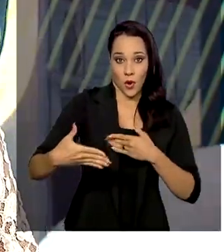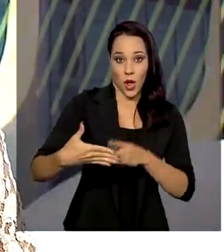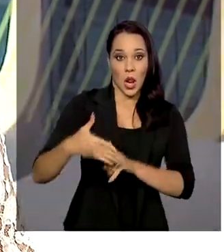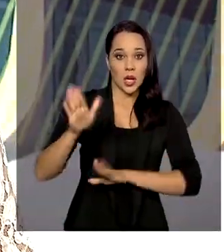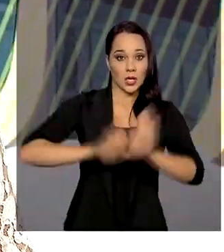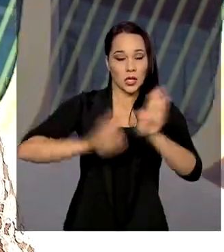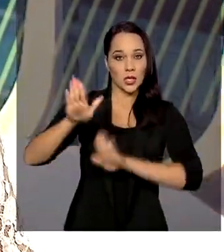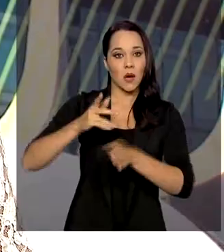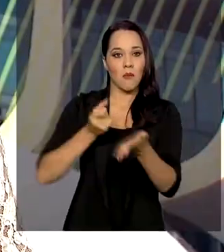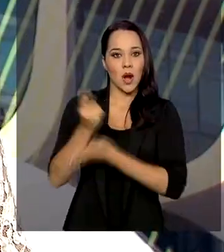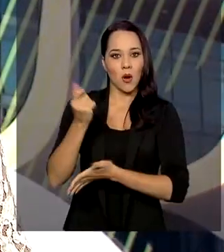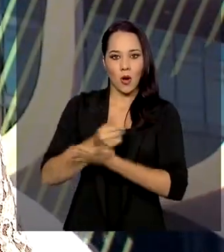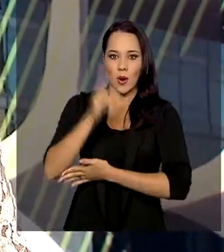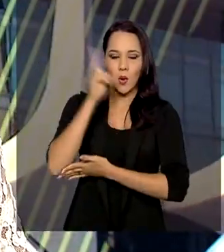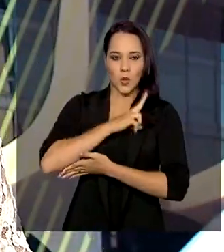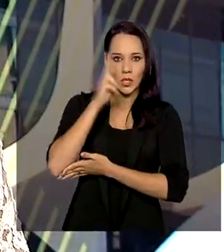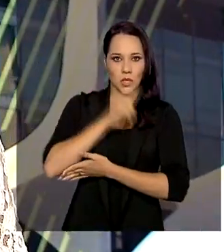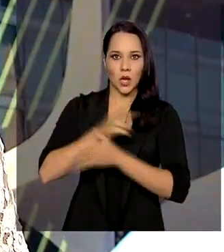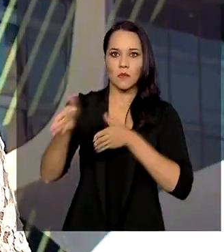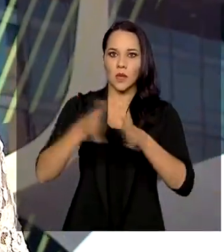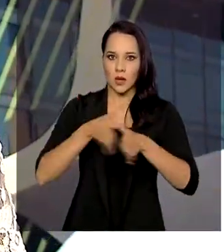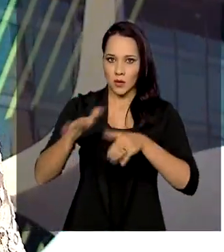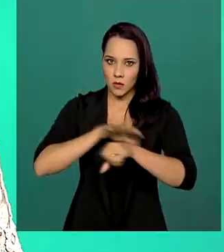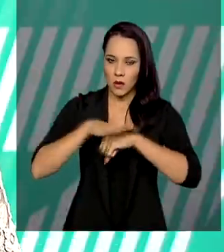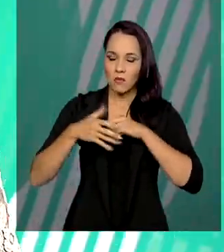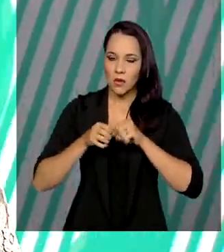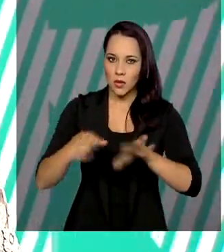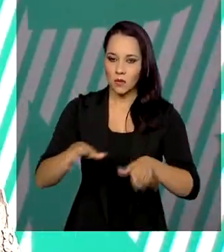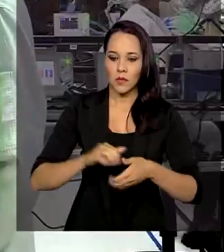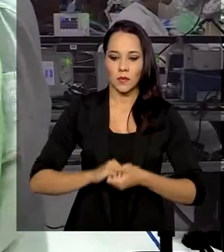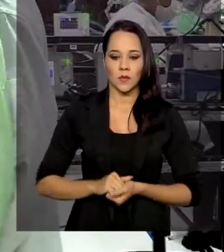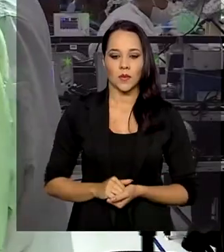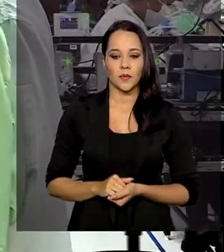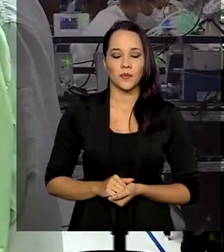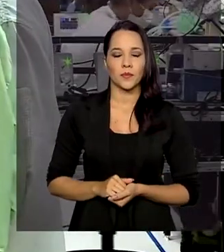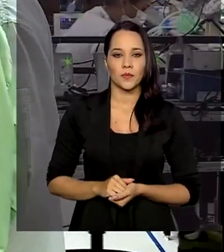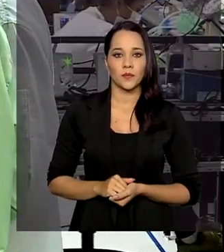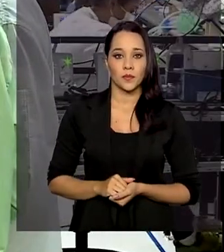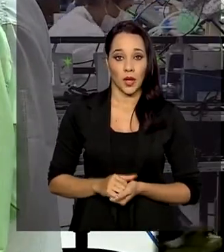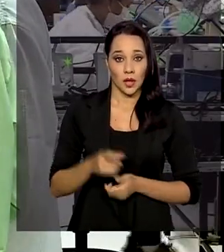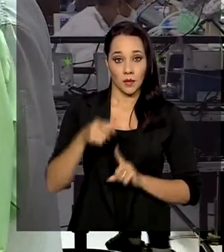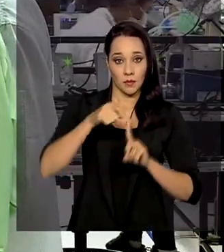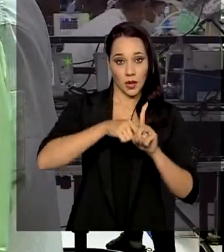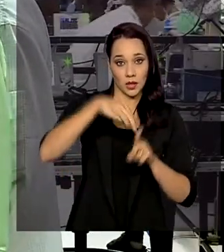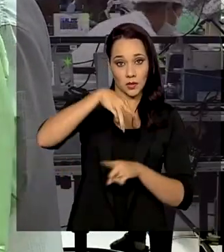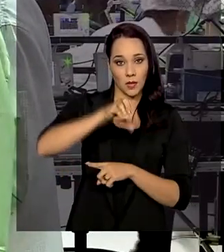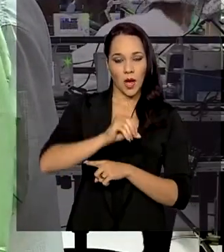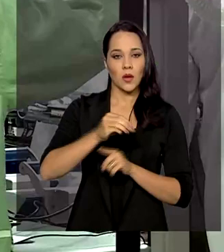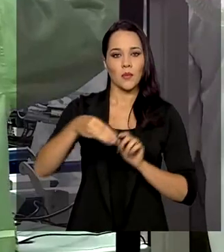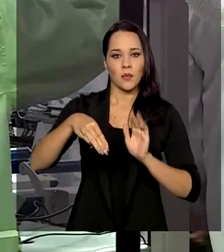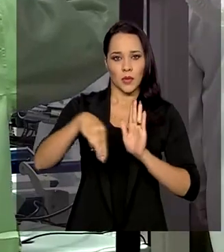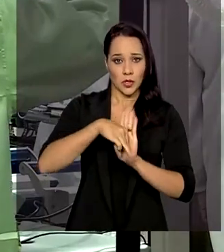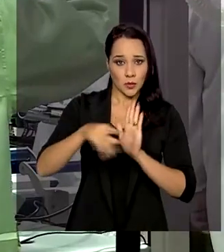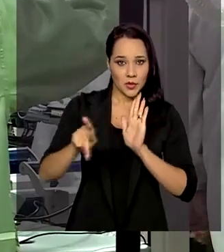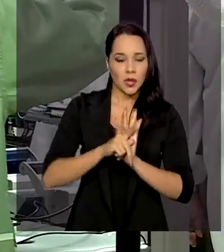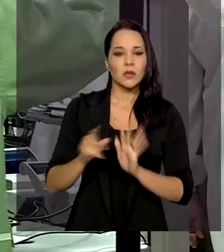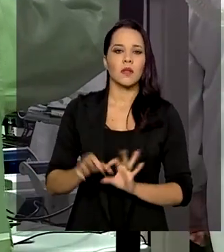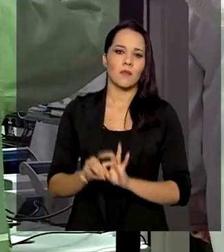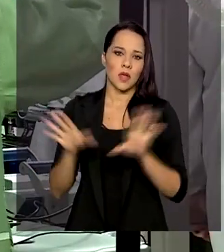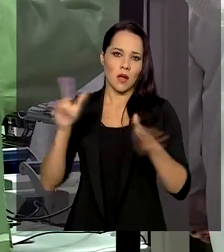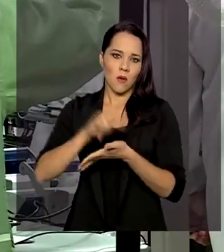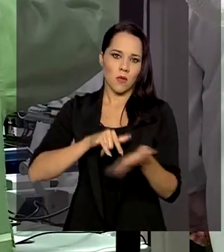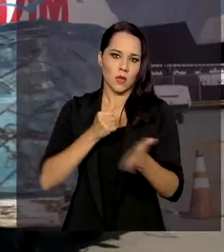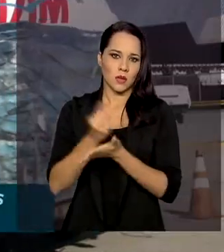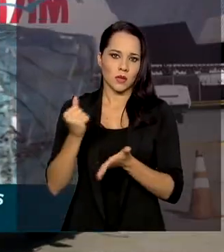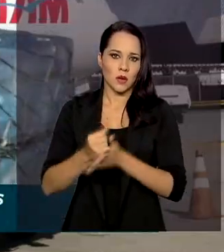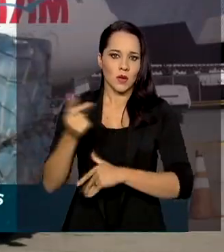licitações para compras emergenciais durante a pandemia. Desde maio, a medida provisória deu liberdade para a contratação